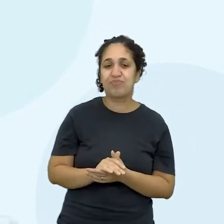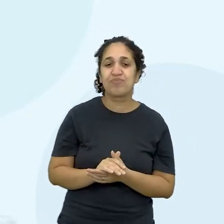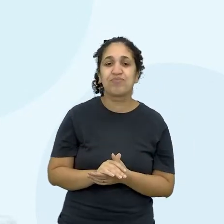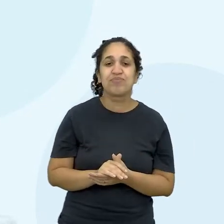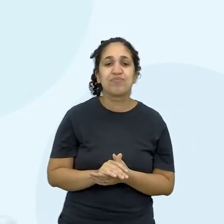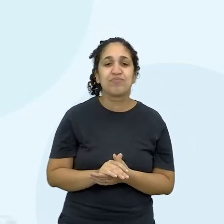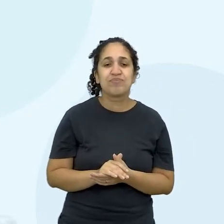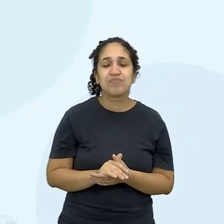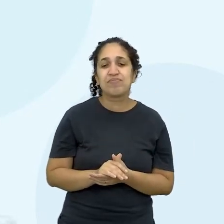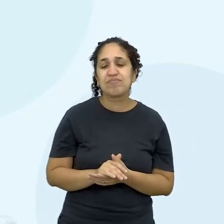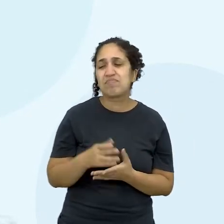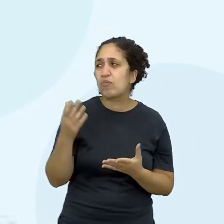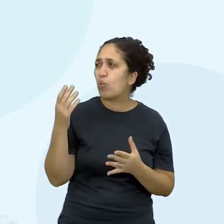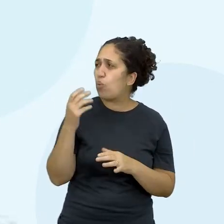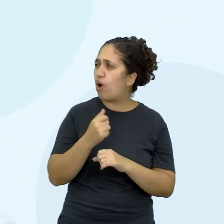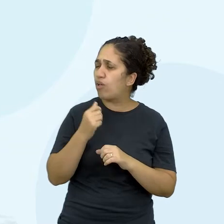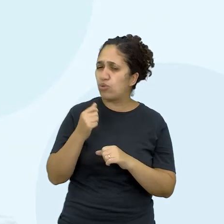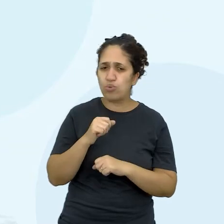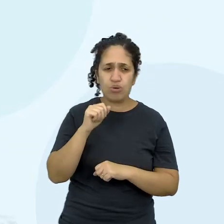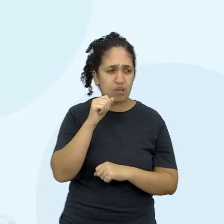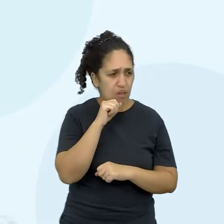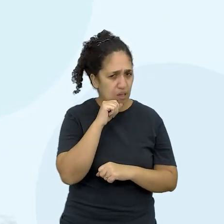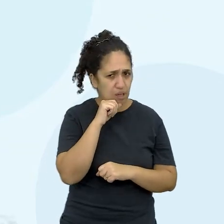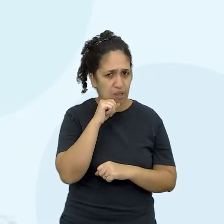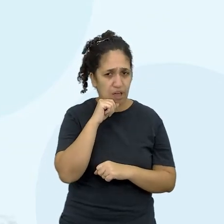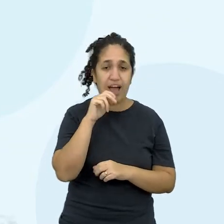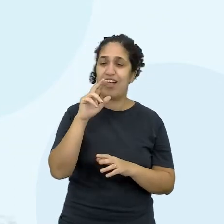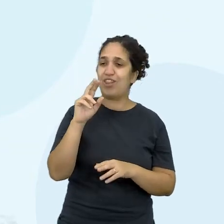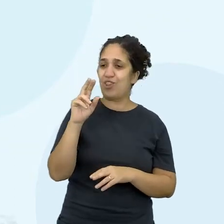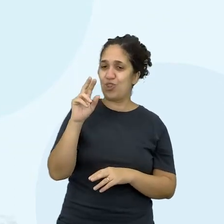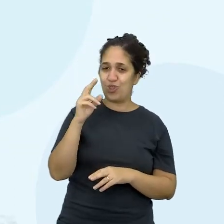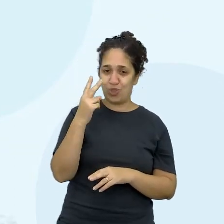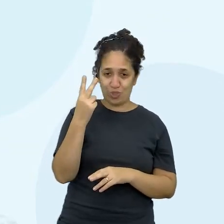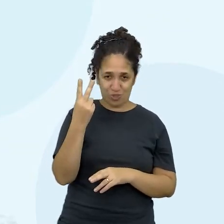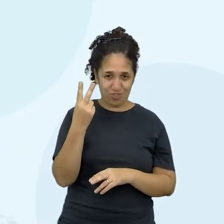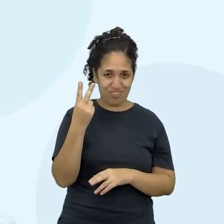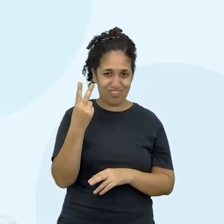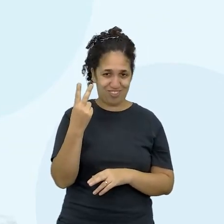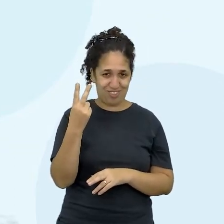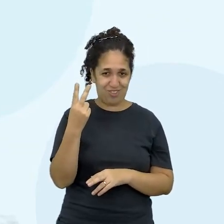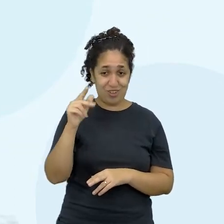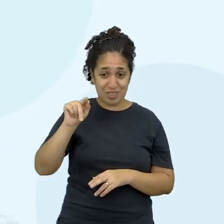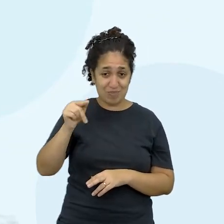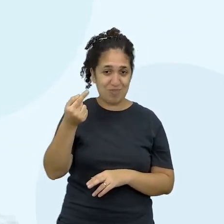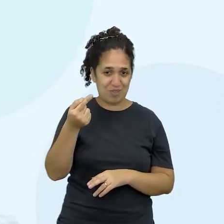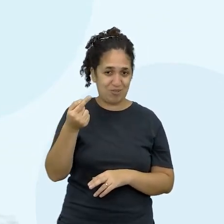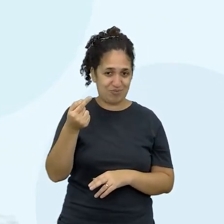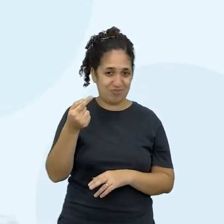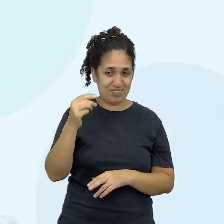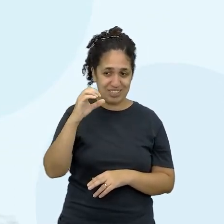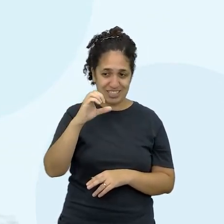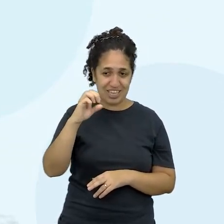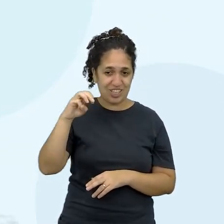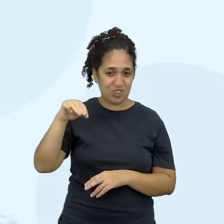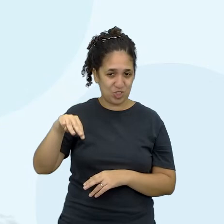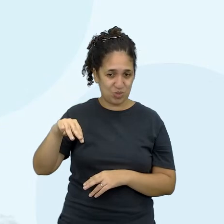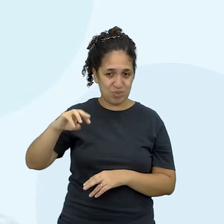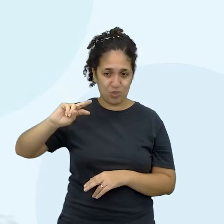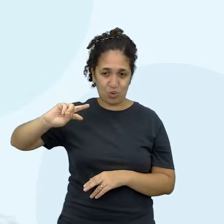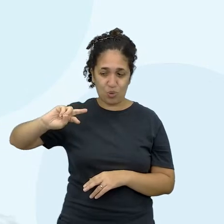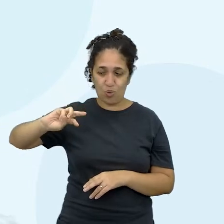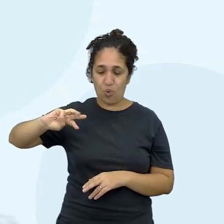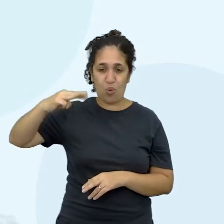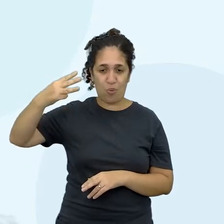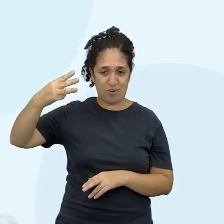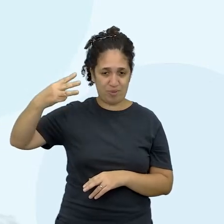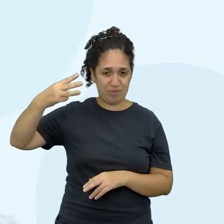é mesmo que eu te falei que é o volume da garrafa? 2.000, né? 2.000 centímetros cúbicos.